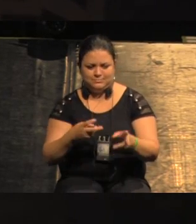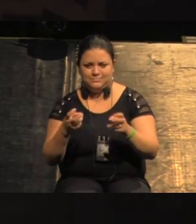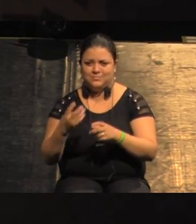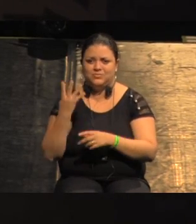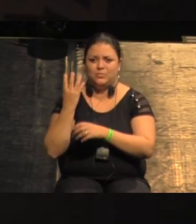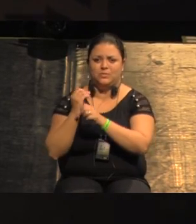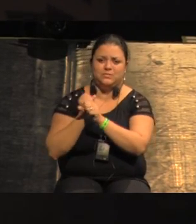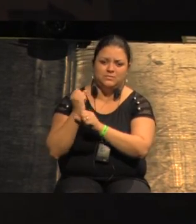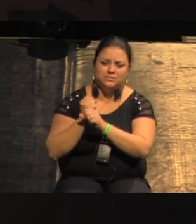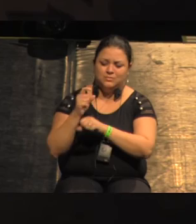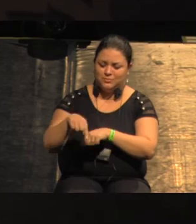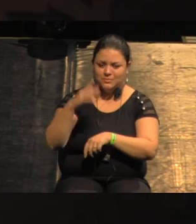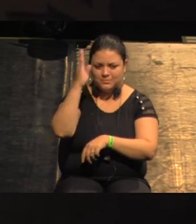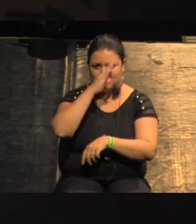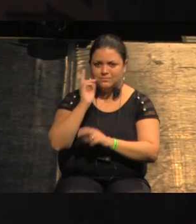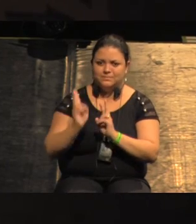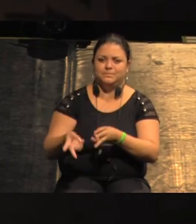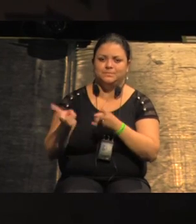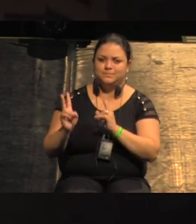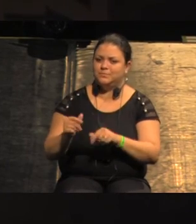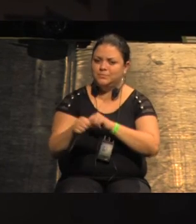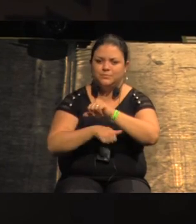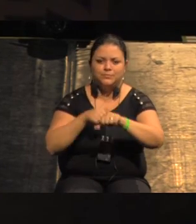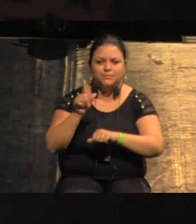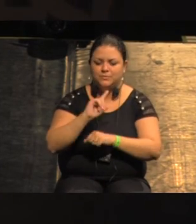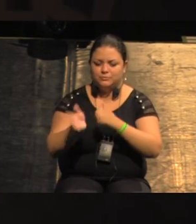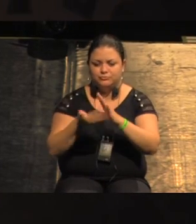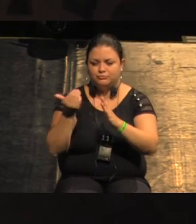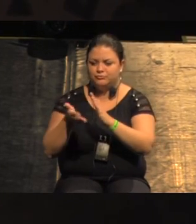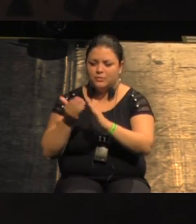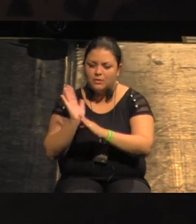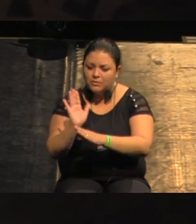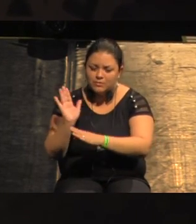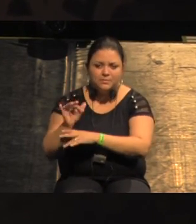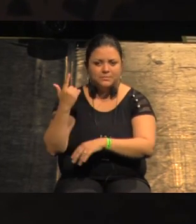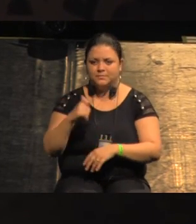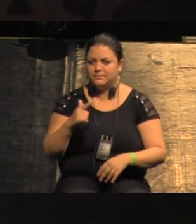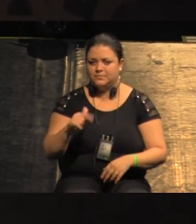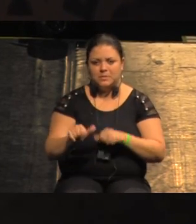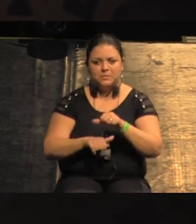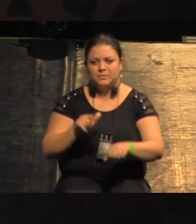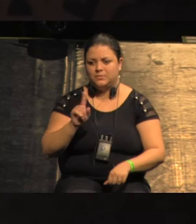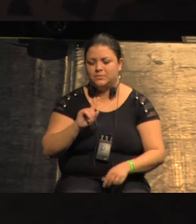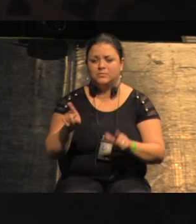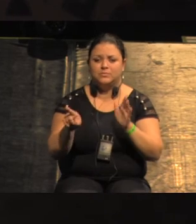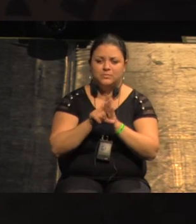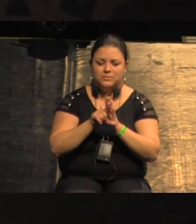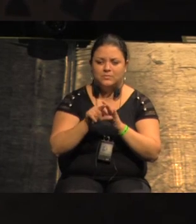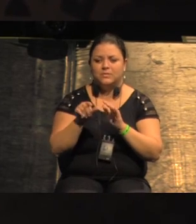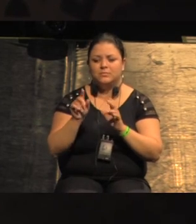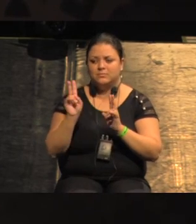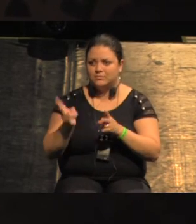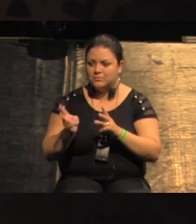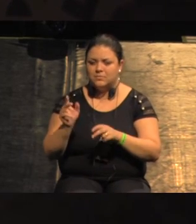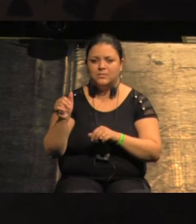legislação para mudar o uso daquilo. Faz uma medida com traffic calming, faz atividade de